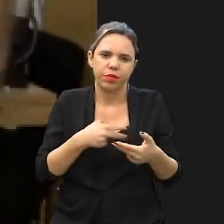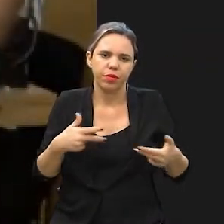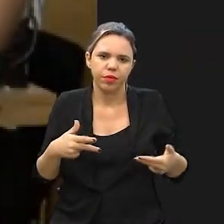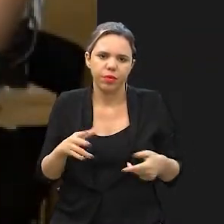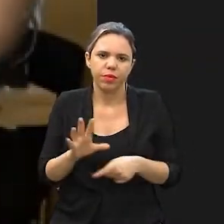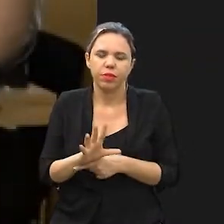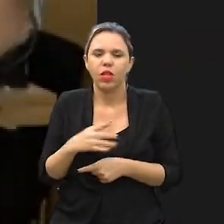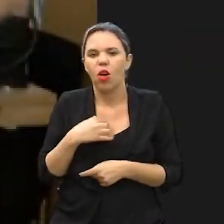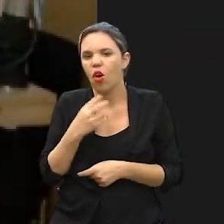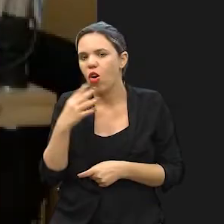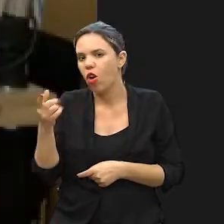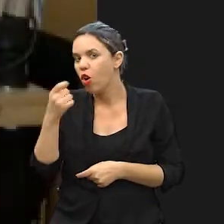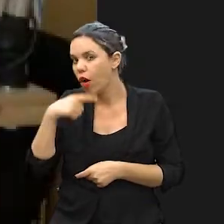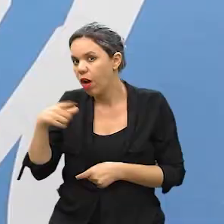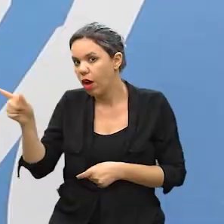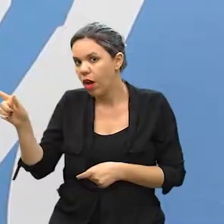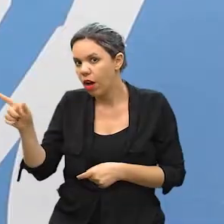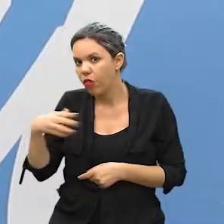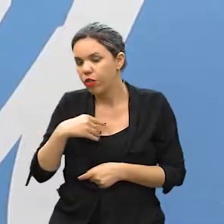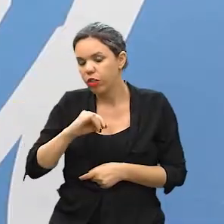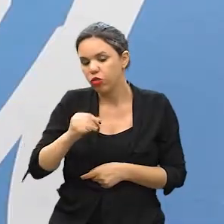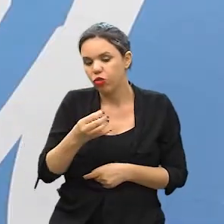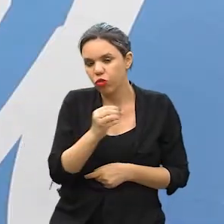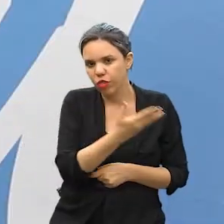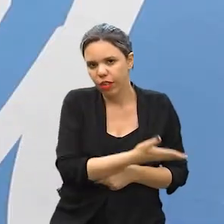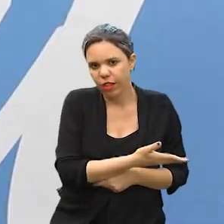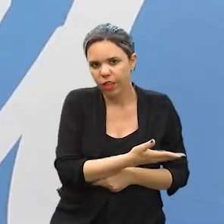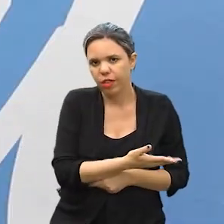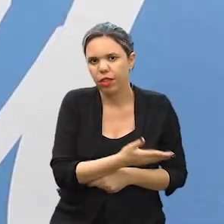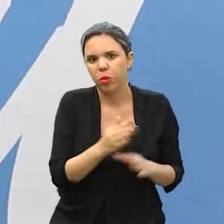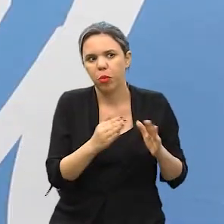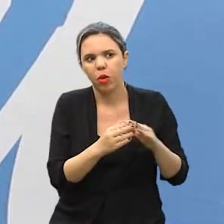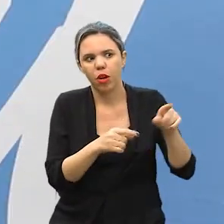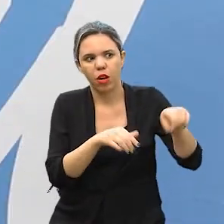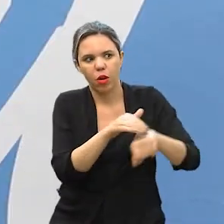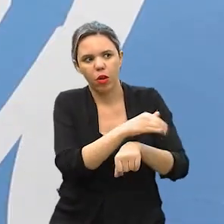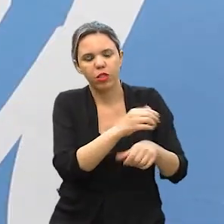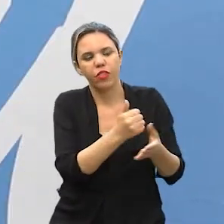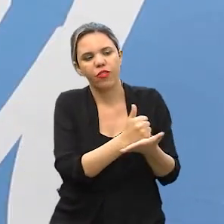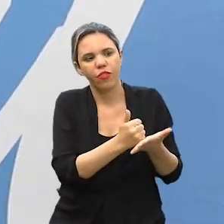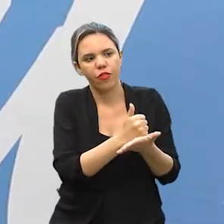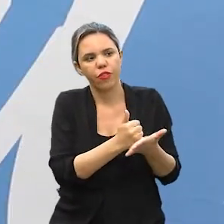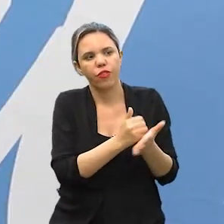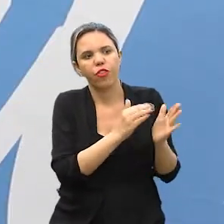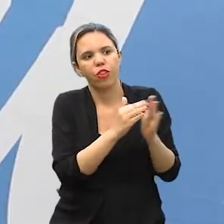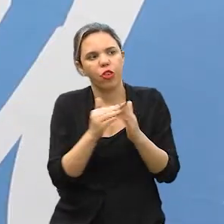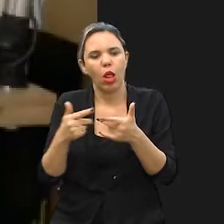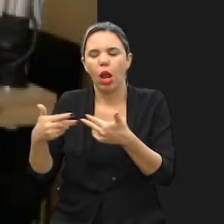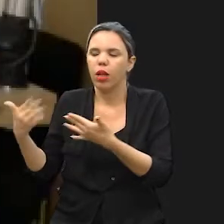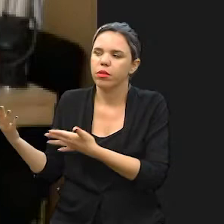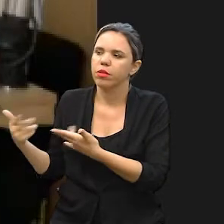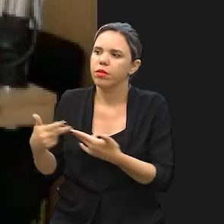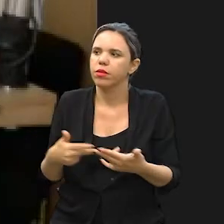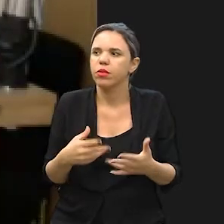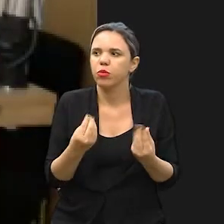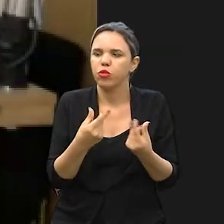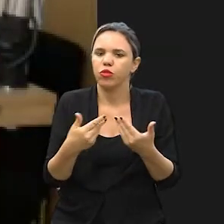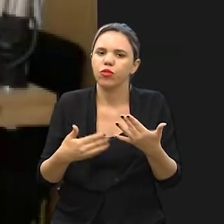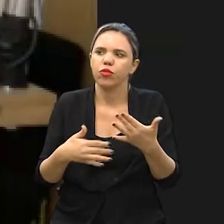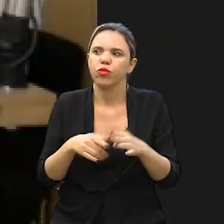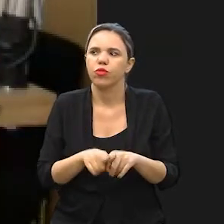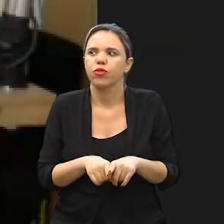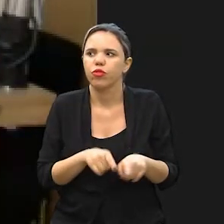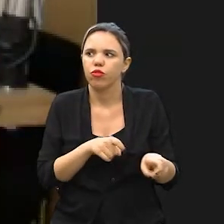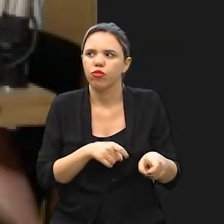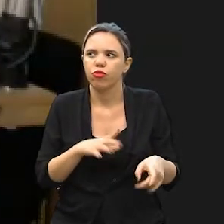Você conhece o Rubens que é filho do João, o João que mora ali na rua da farmácia do Messias. Então tem muito isso